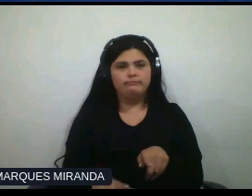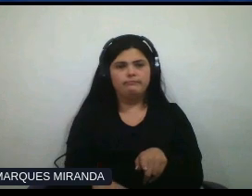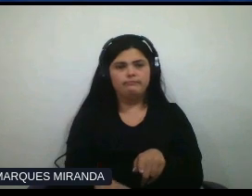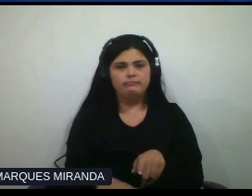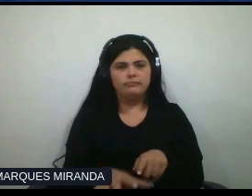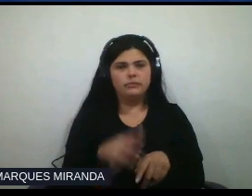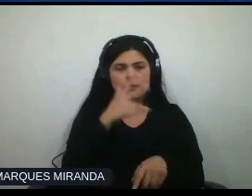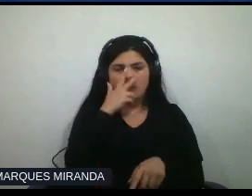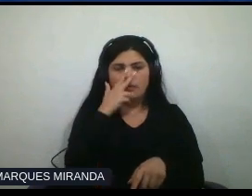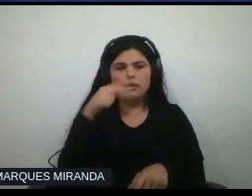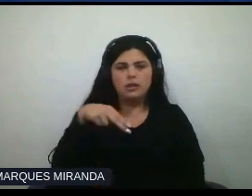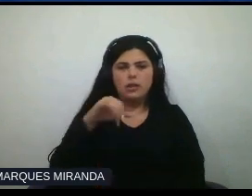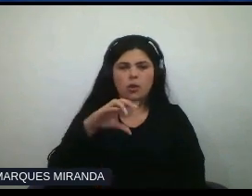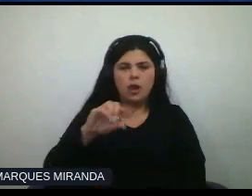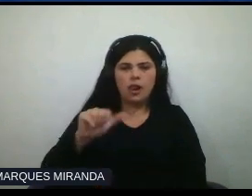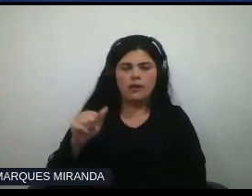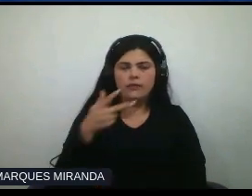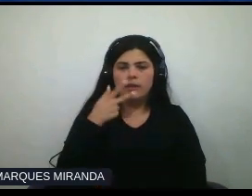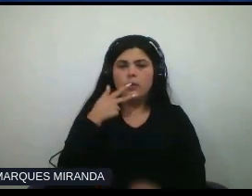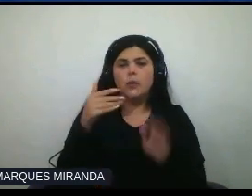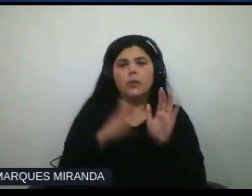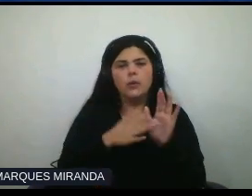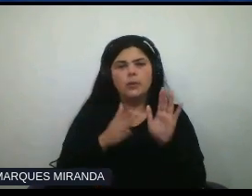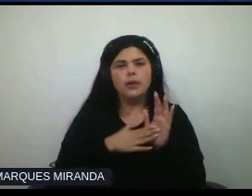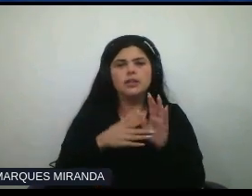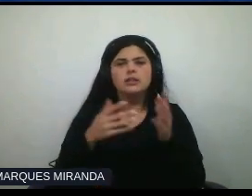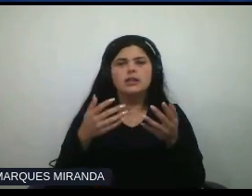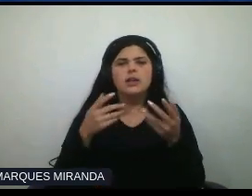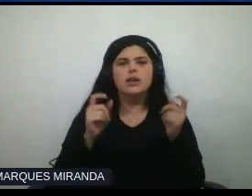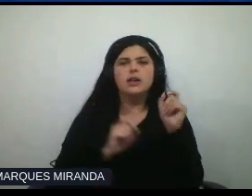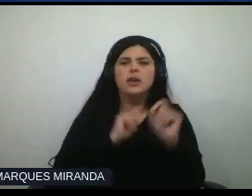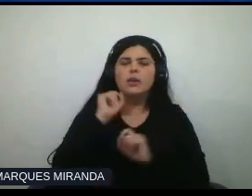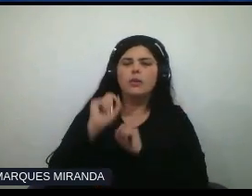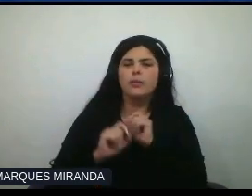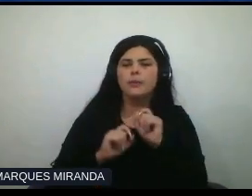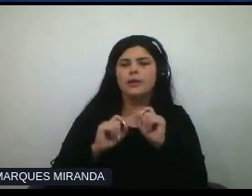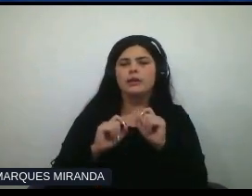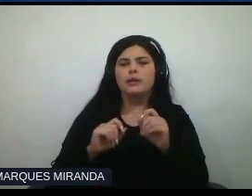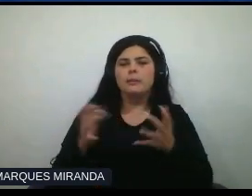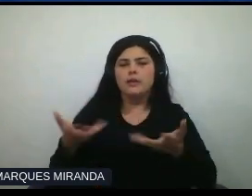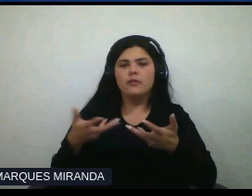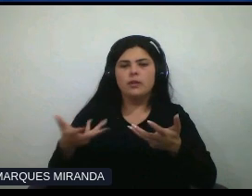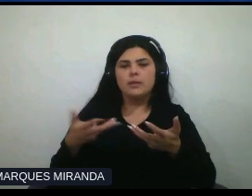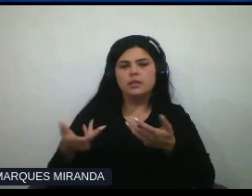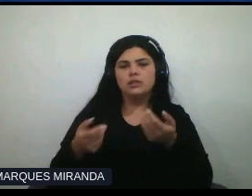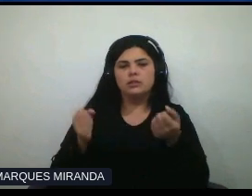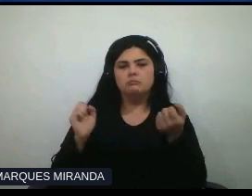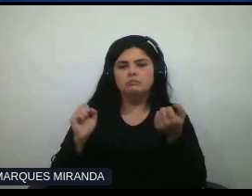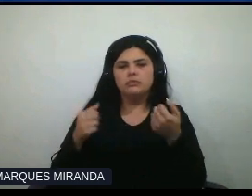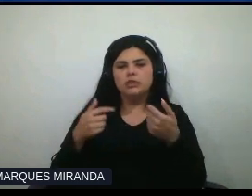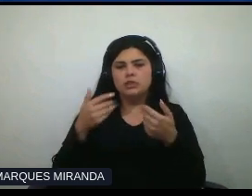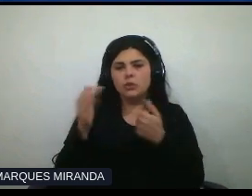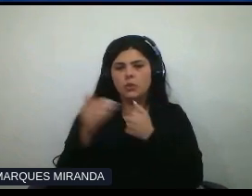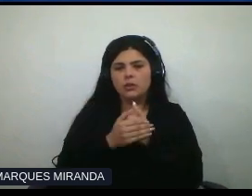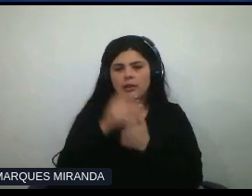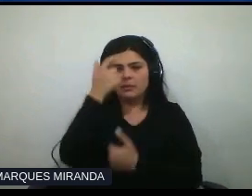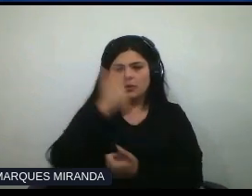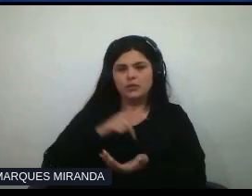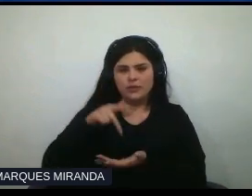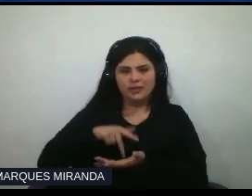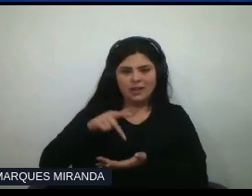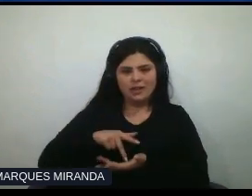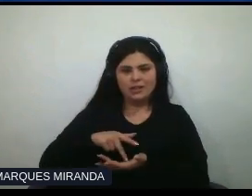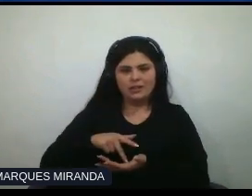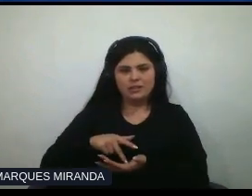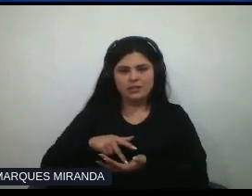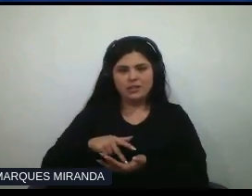Nicola mandou no grupo também aqui, ó, a cobrança a cobrança é até pela performance de esconder quem você é de verdade. É